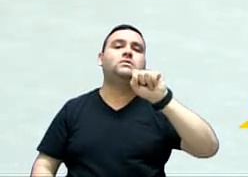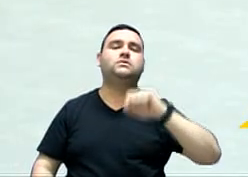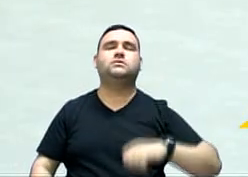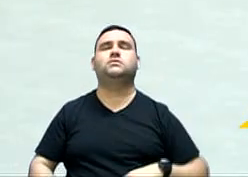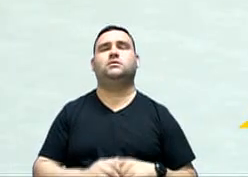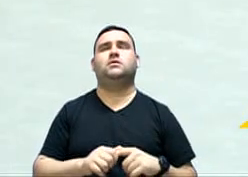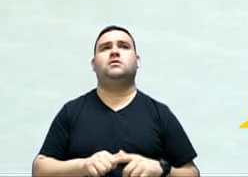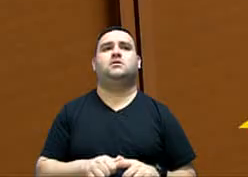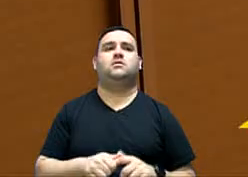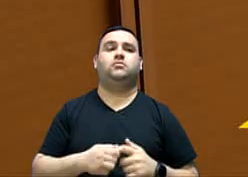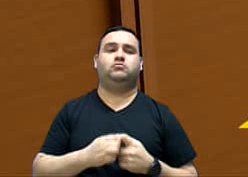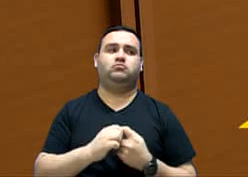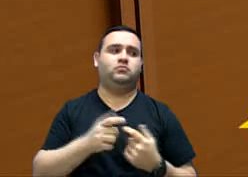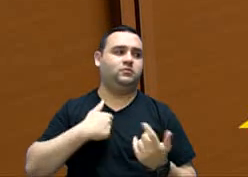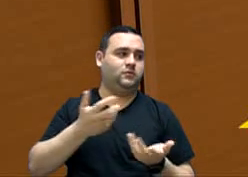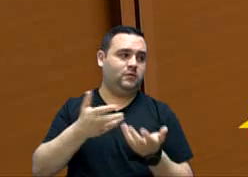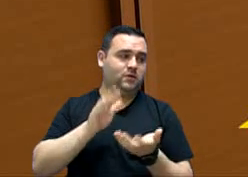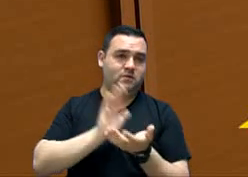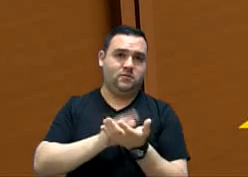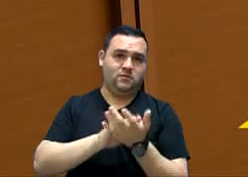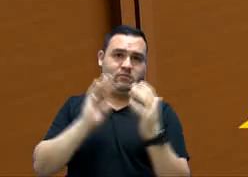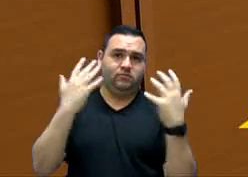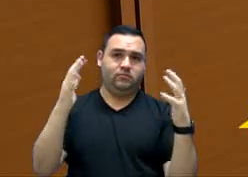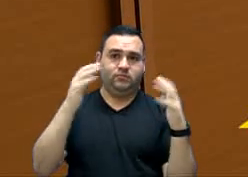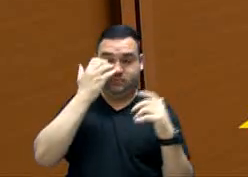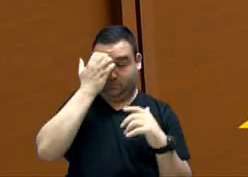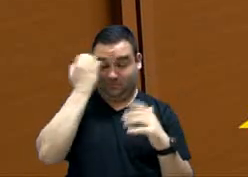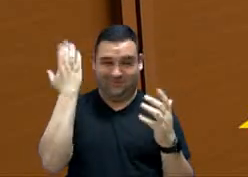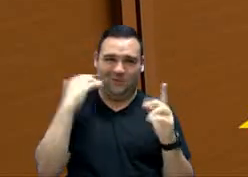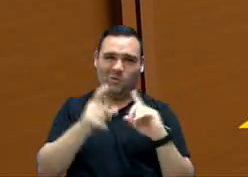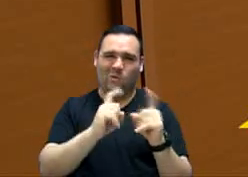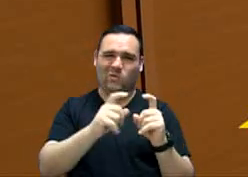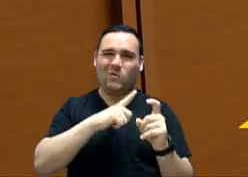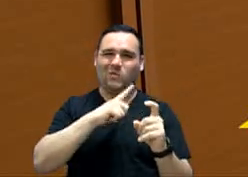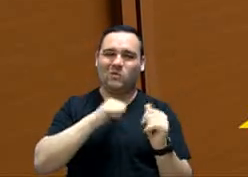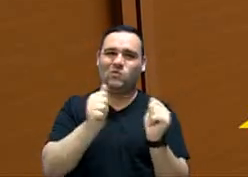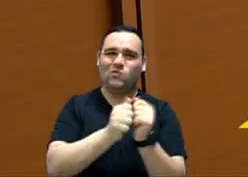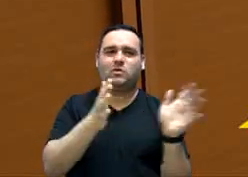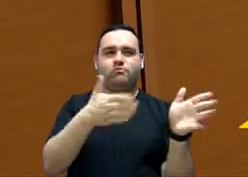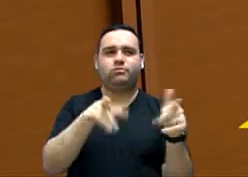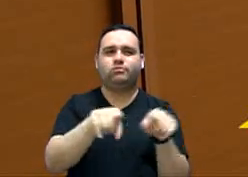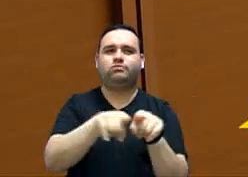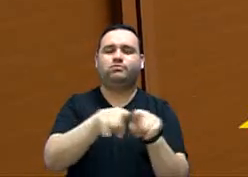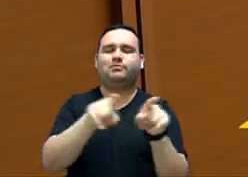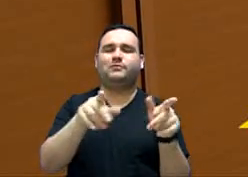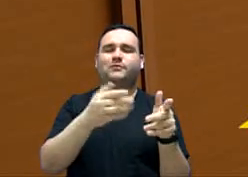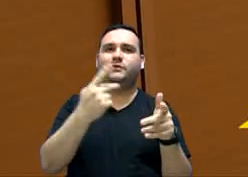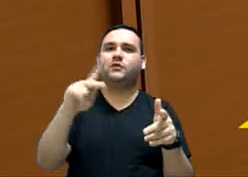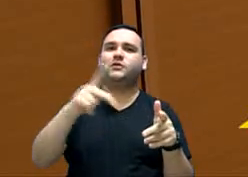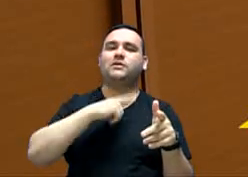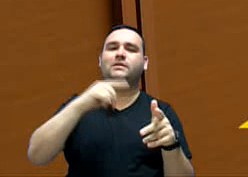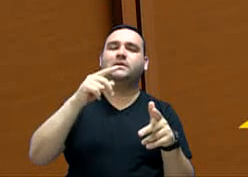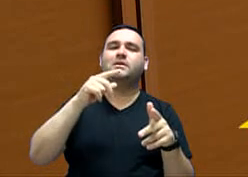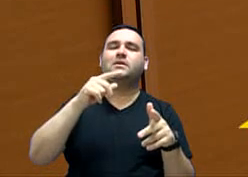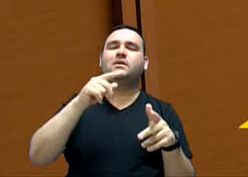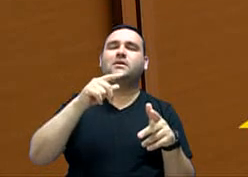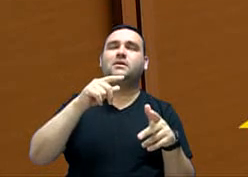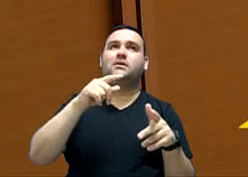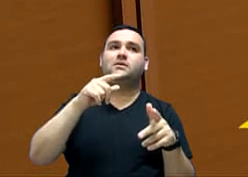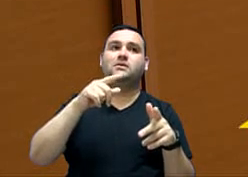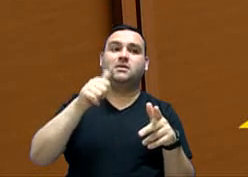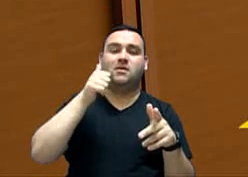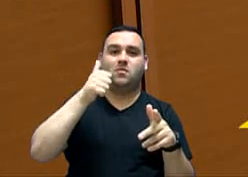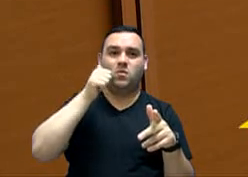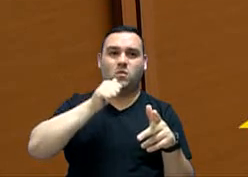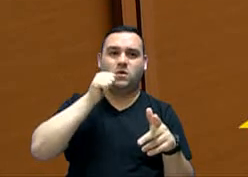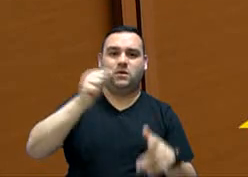Eu, antes de tudo, parabéns. O senhor foi na reunião, estive, inclusive. Tem acompanhado também. A sua mãe também, a nossa